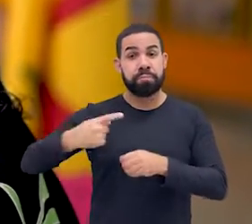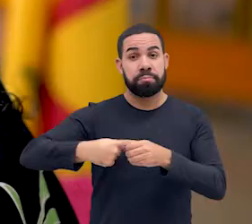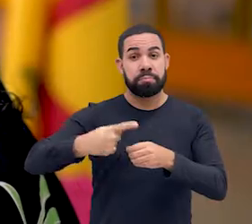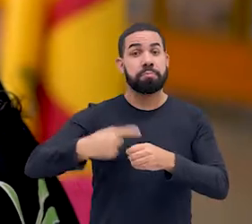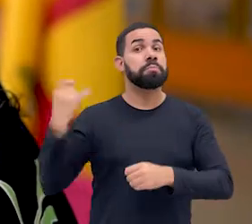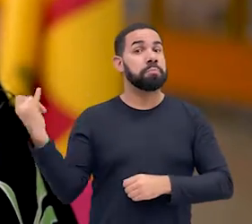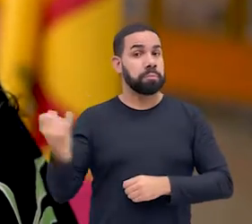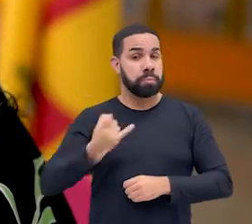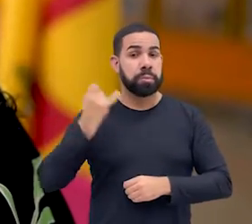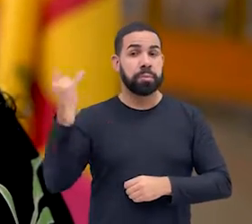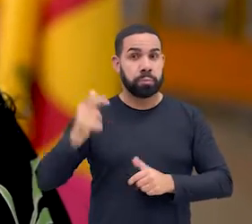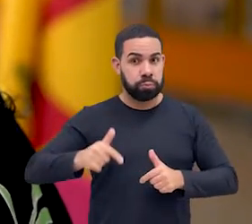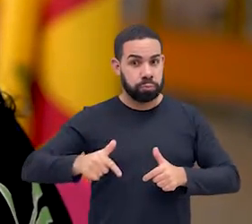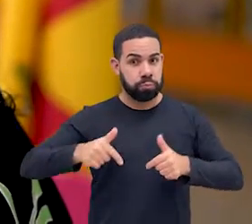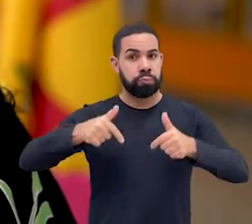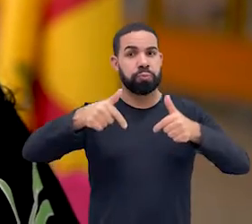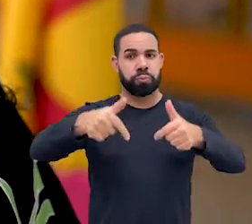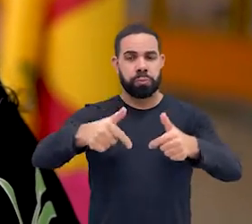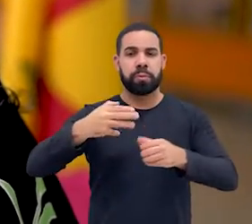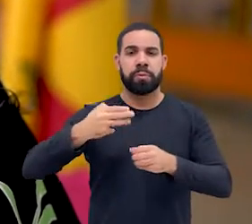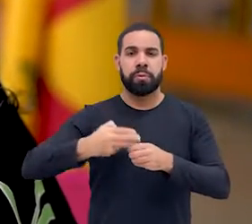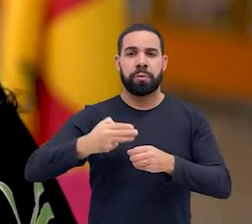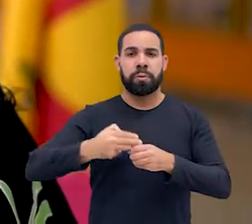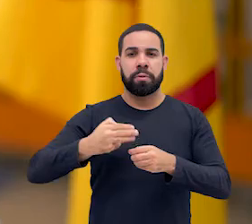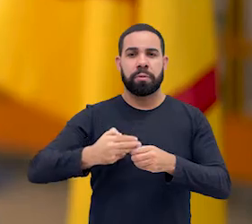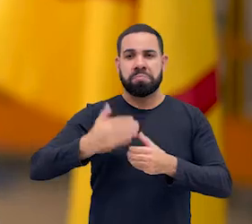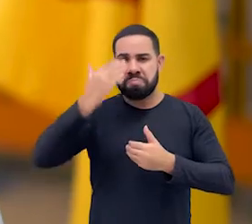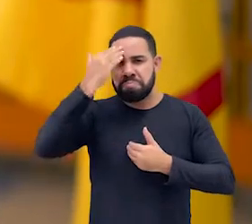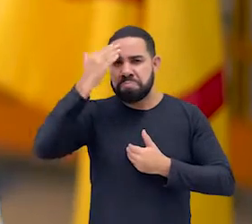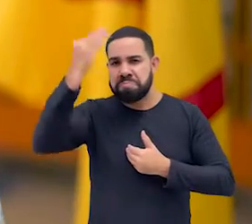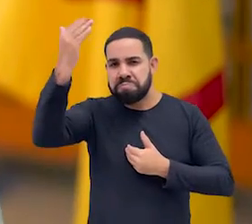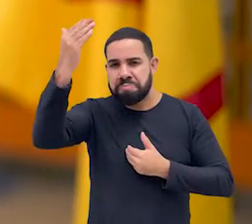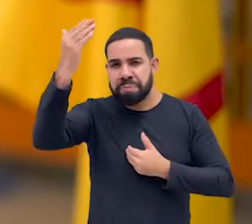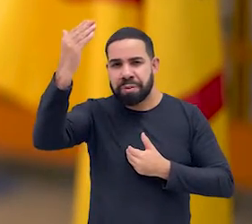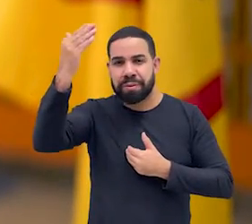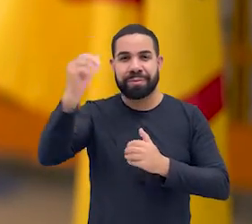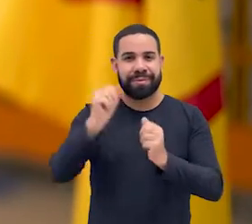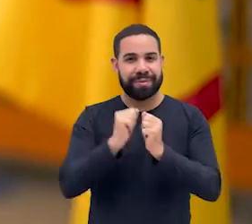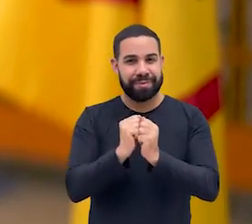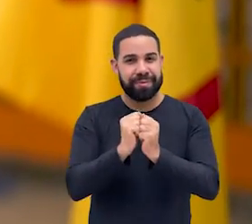Esse apoio é de extrema importância e relevância para o nosso município. Deputado, muito